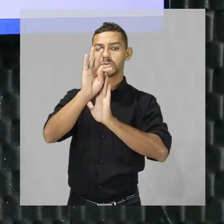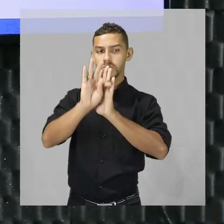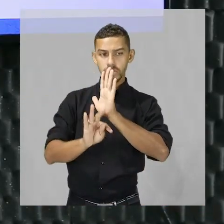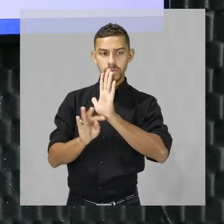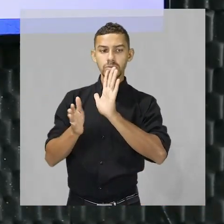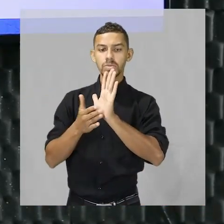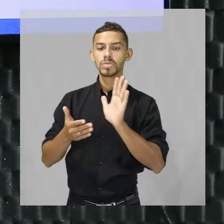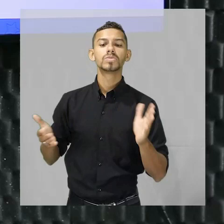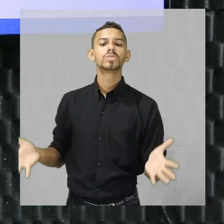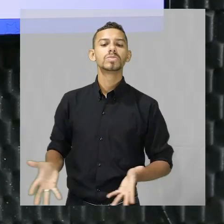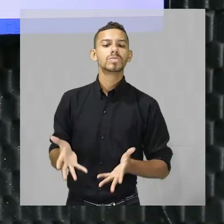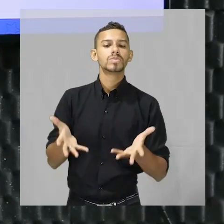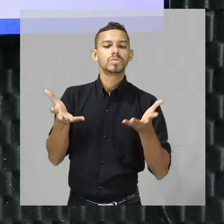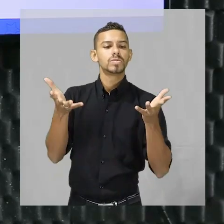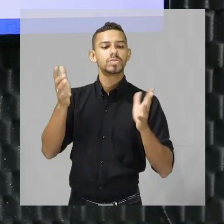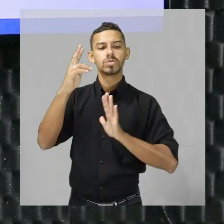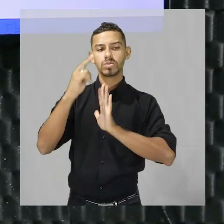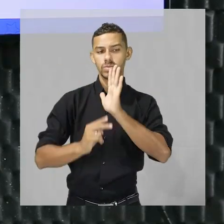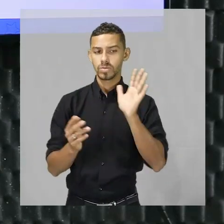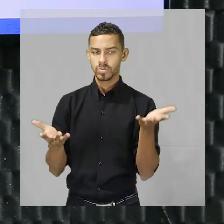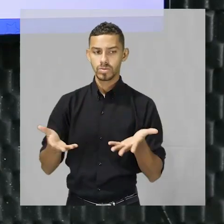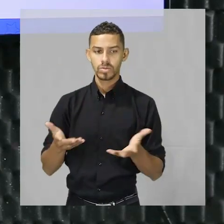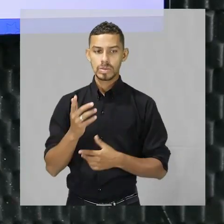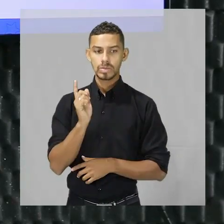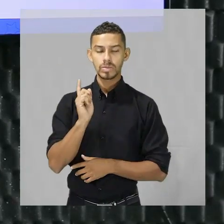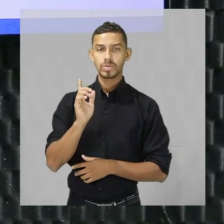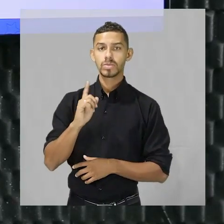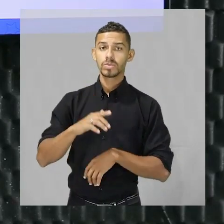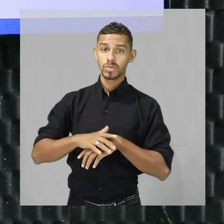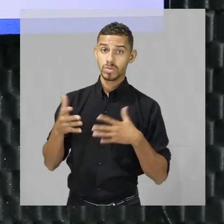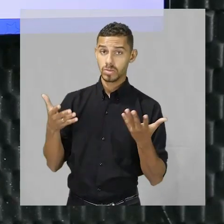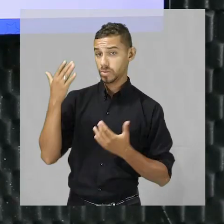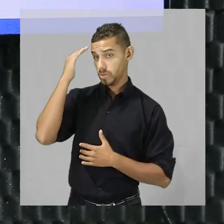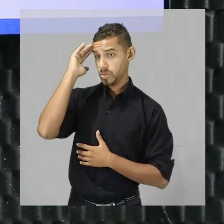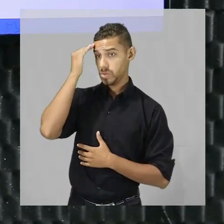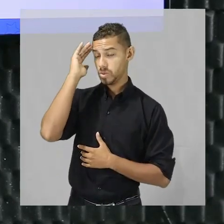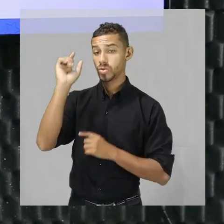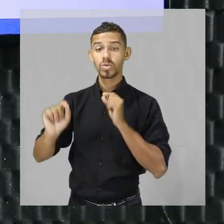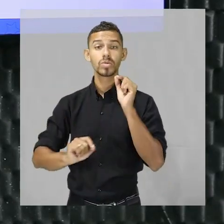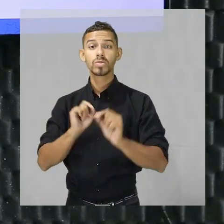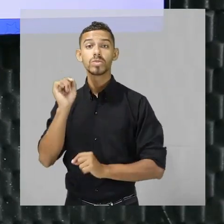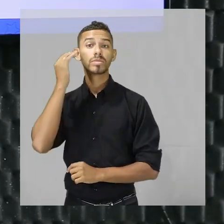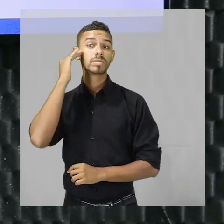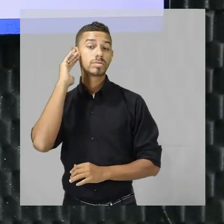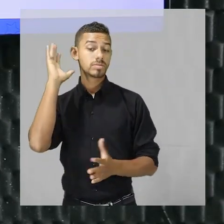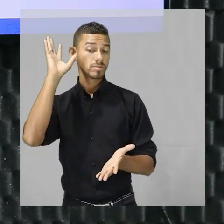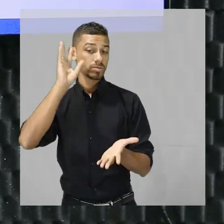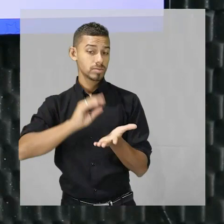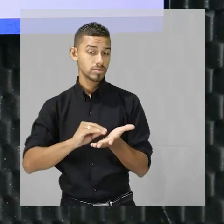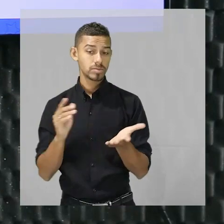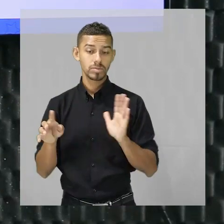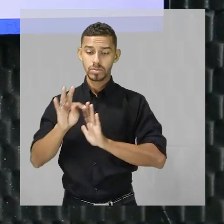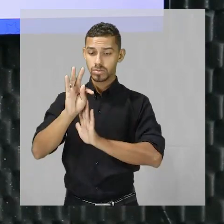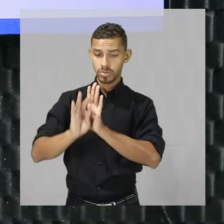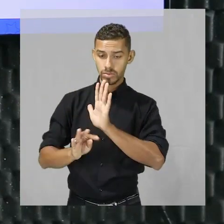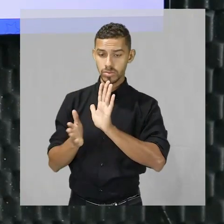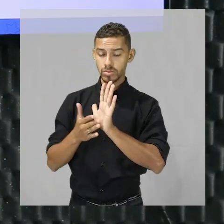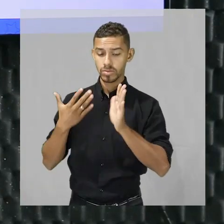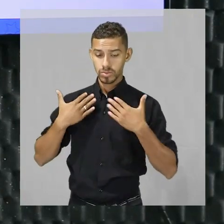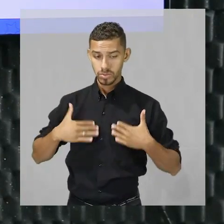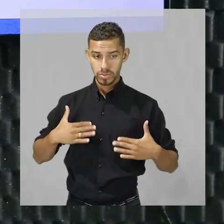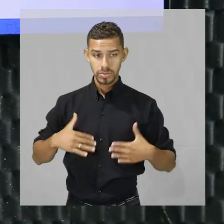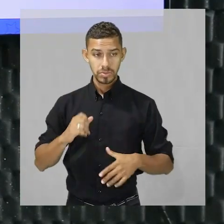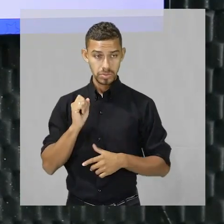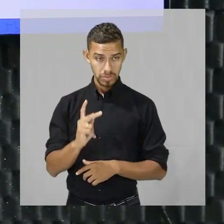motivador, não vou ler agora. Vou para o comando. Quero entender o que eu tenho que buscar nesse texto, para depois a gente vir com mais calma, beleza? Então vamos